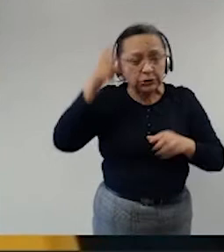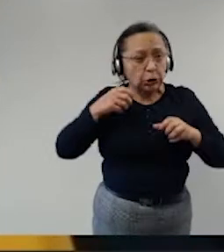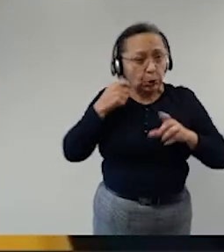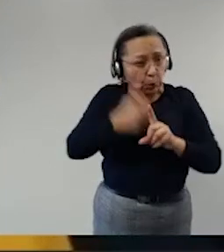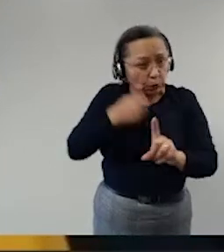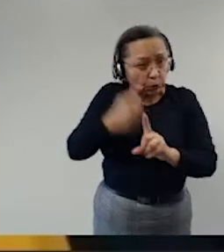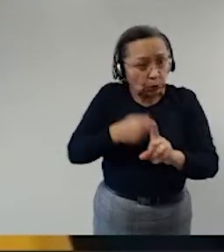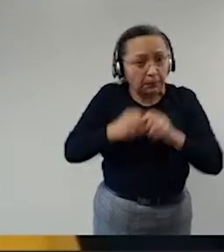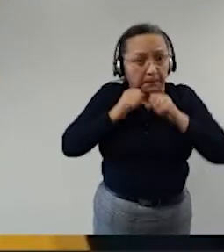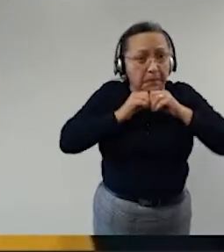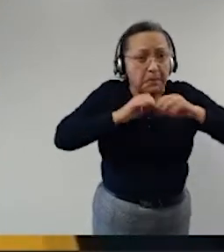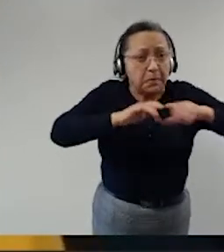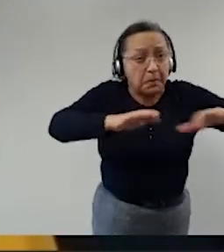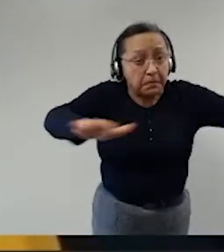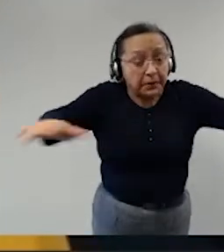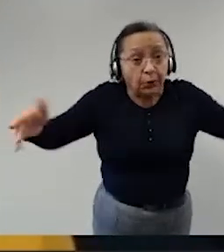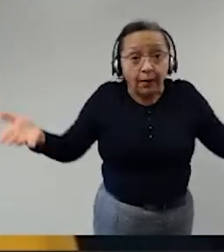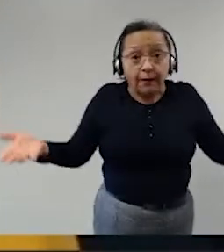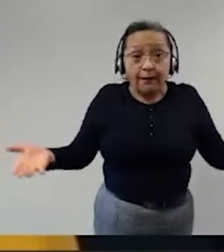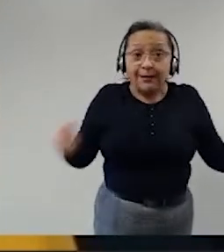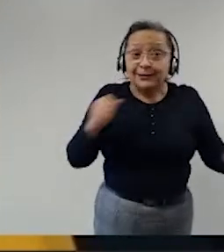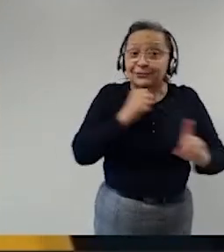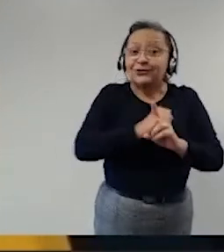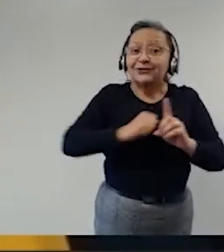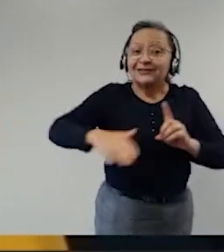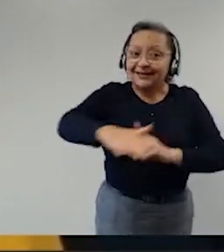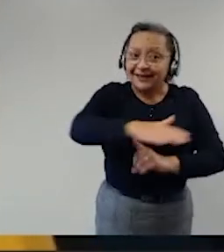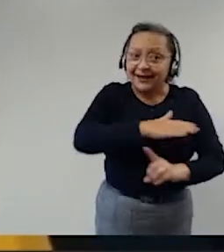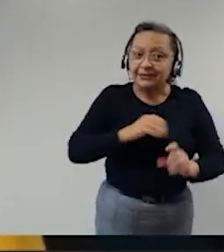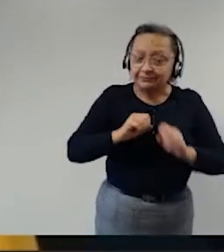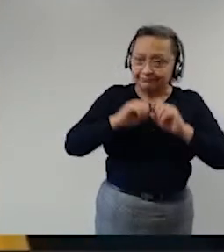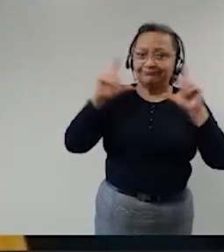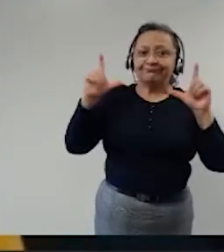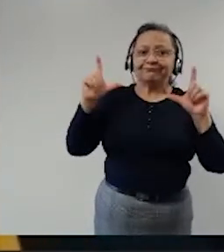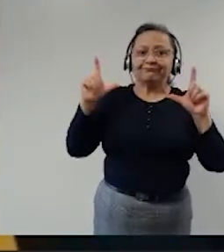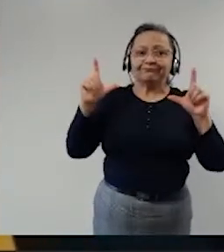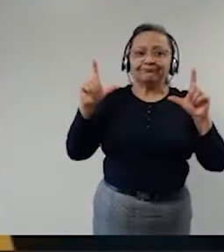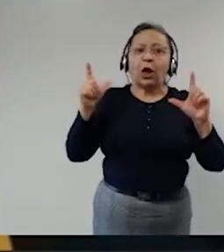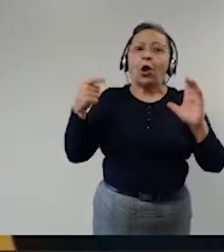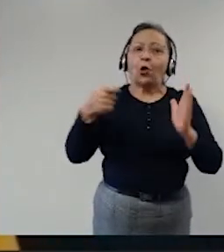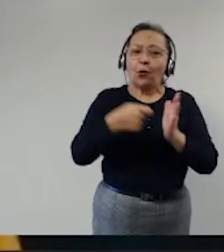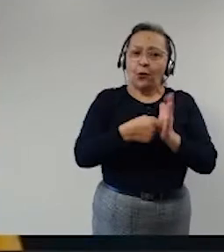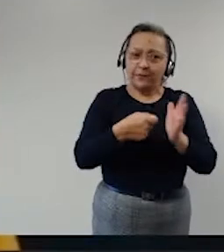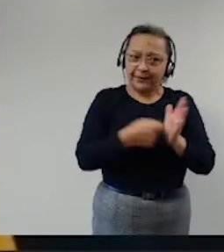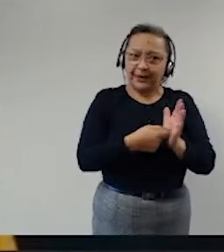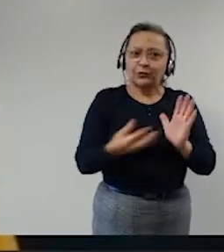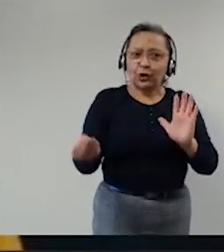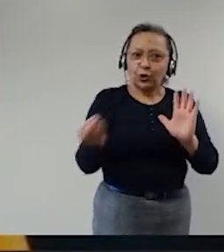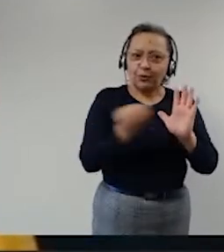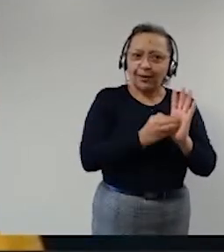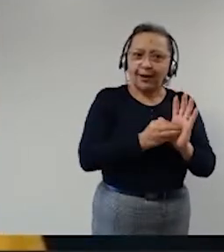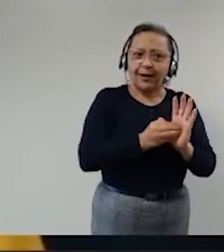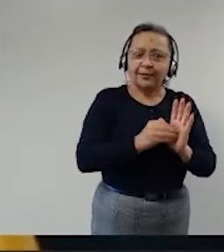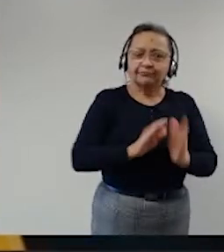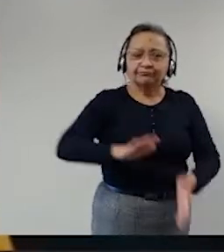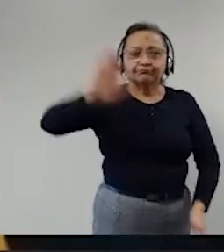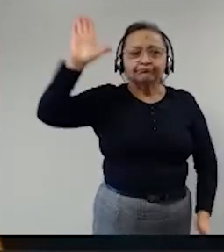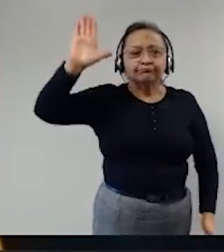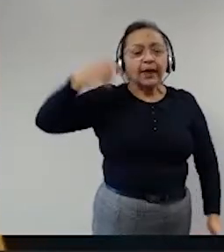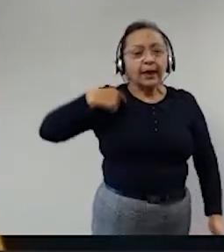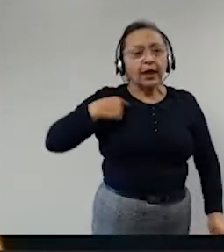necessariamente imposta a si a necessidade de se colocar e se declarar como antirracista. E a